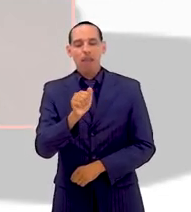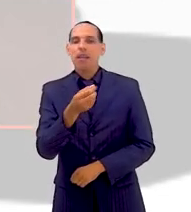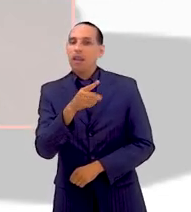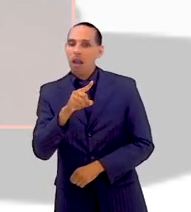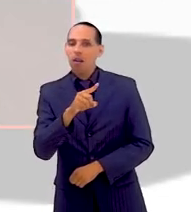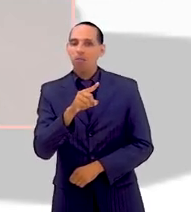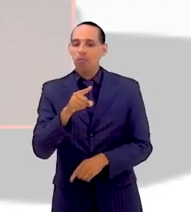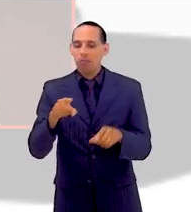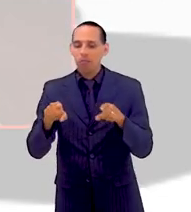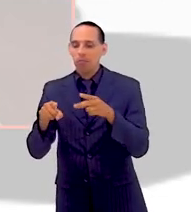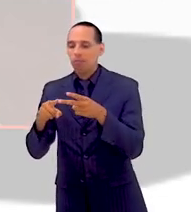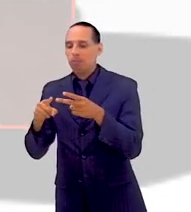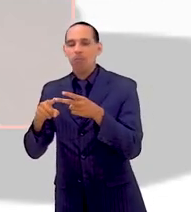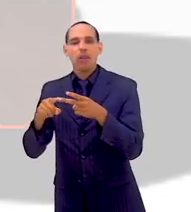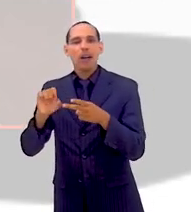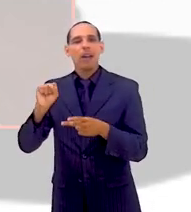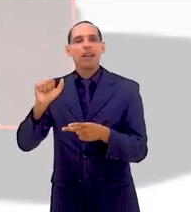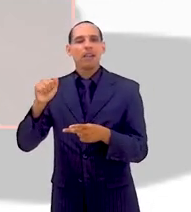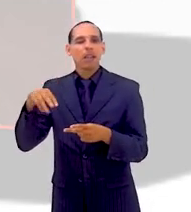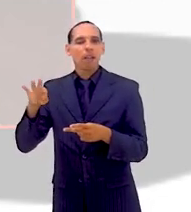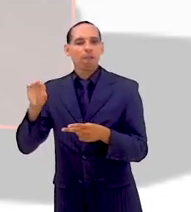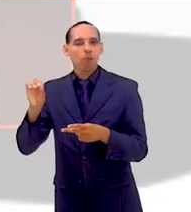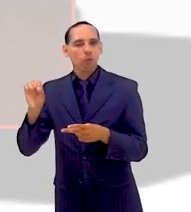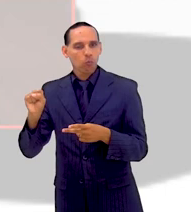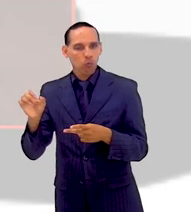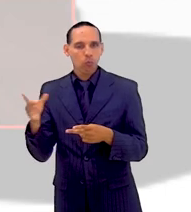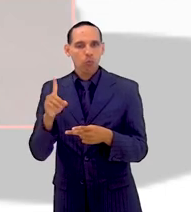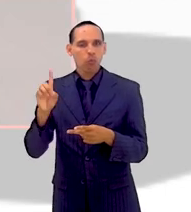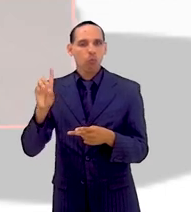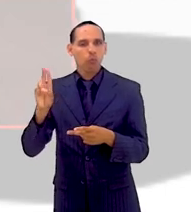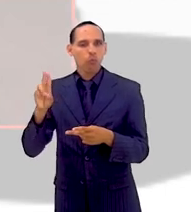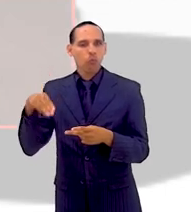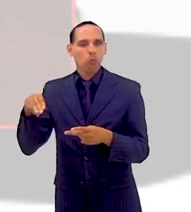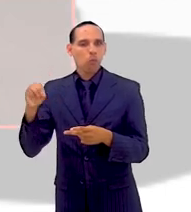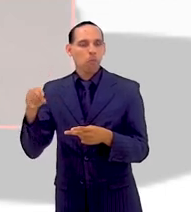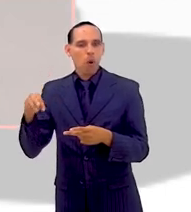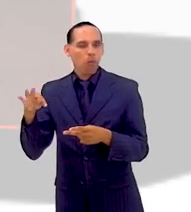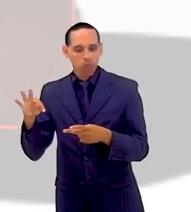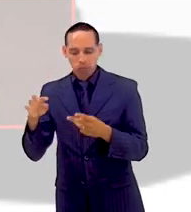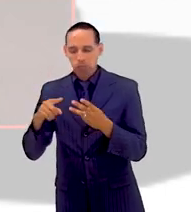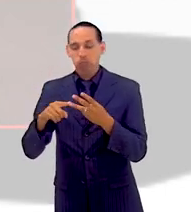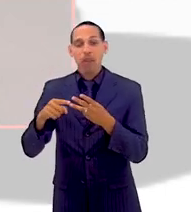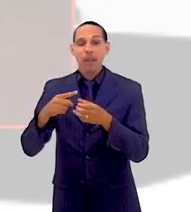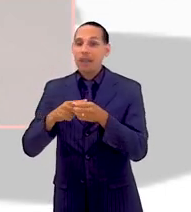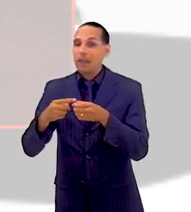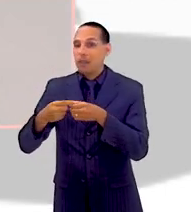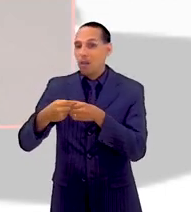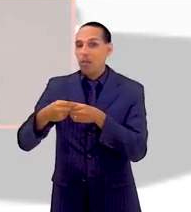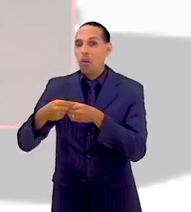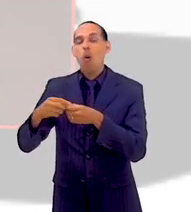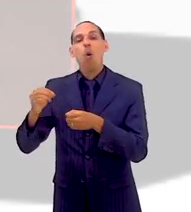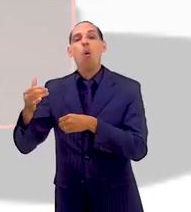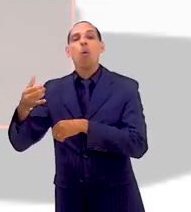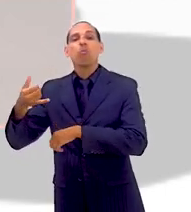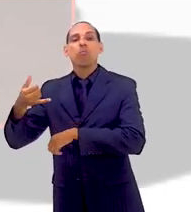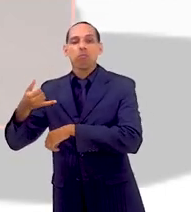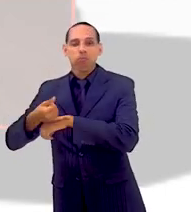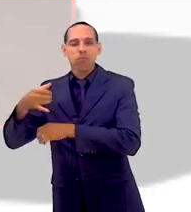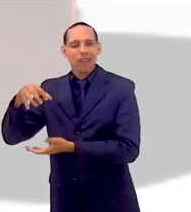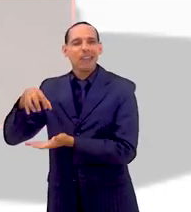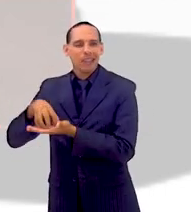propiciaria, através de uma integração de transporte com outros modais, que a pessoa chegando por ali